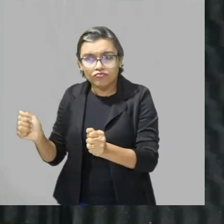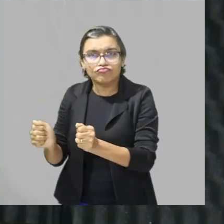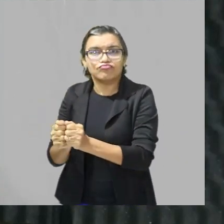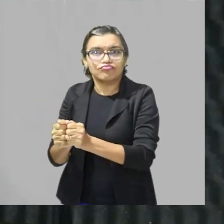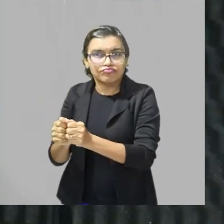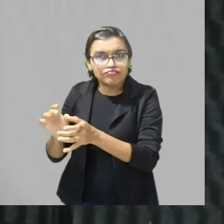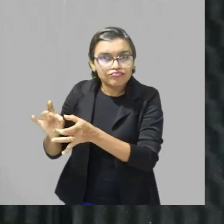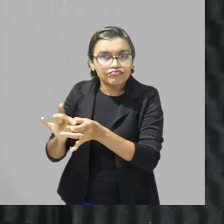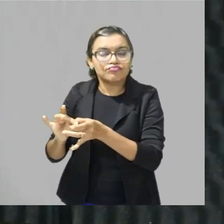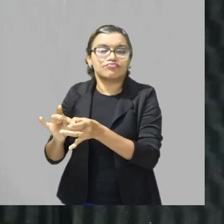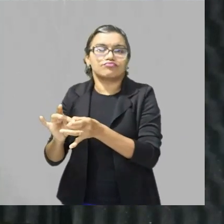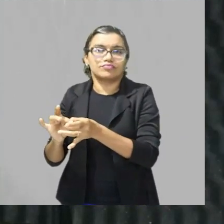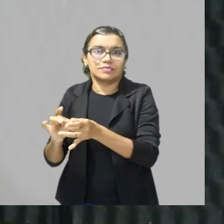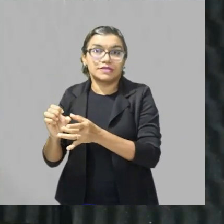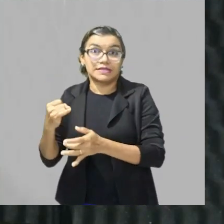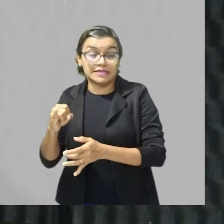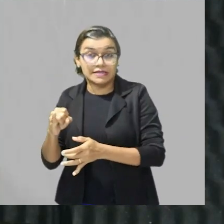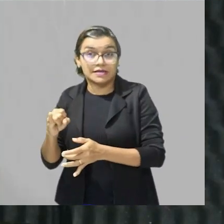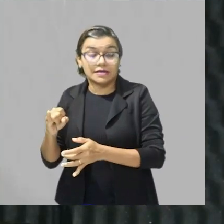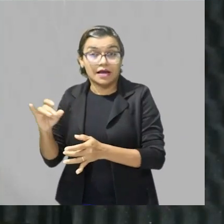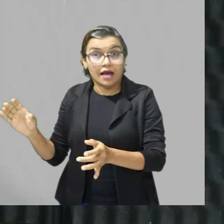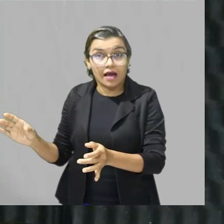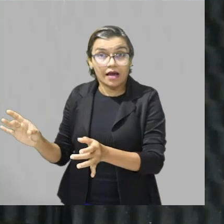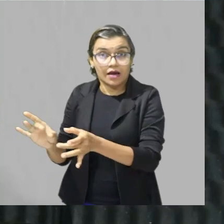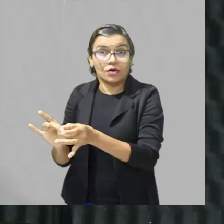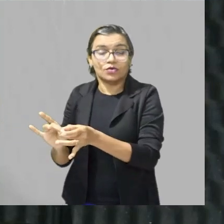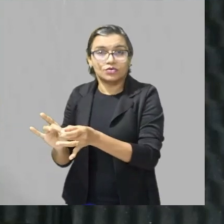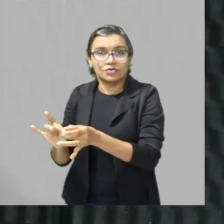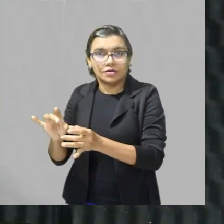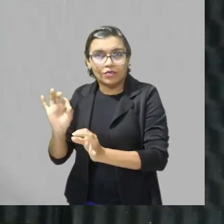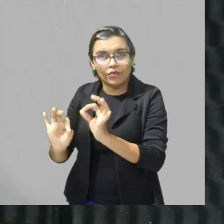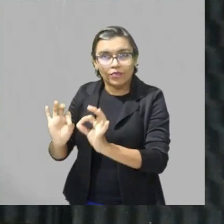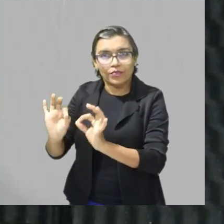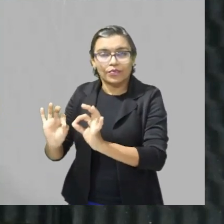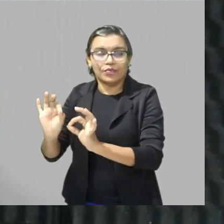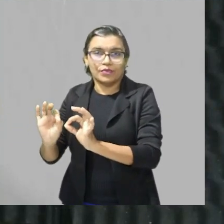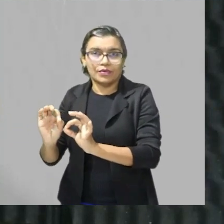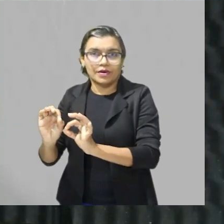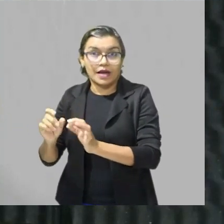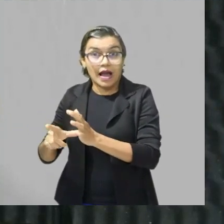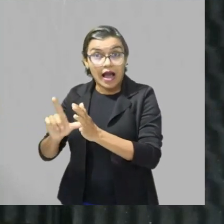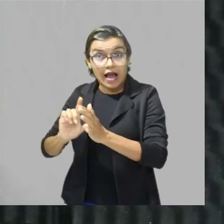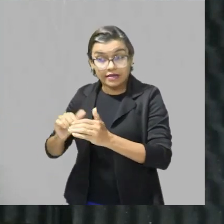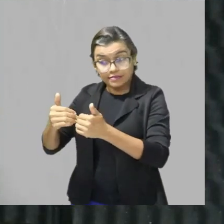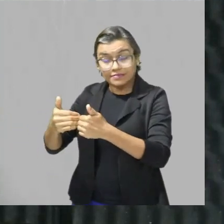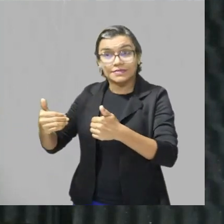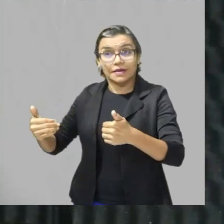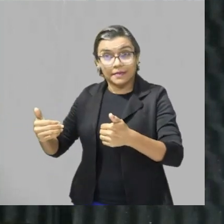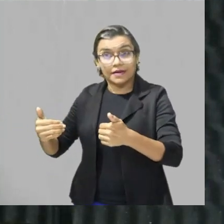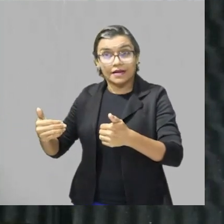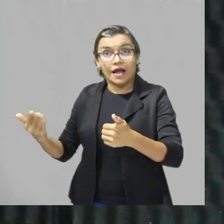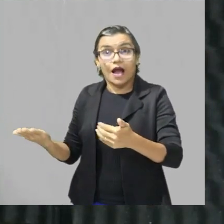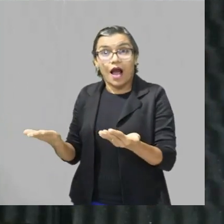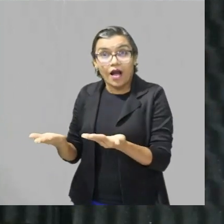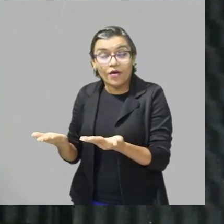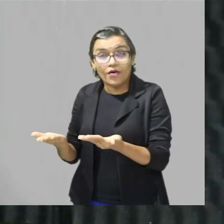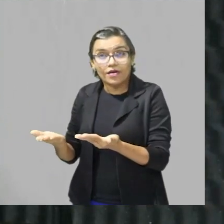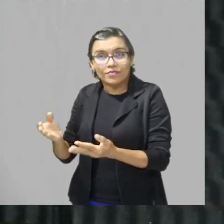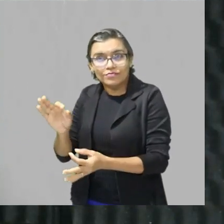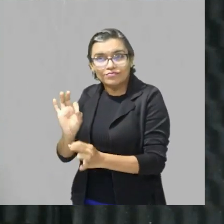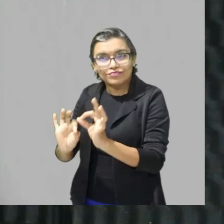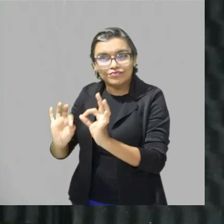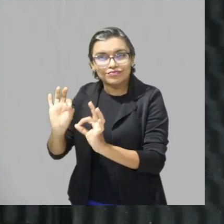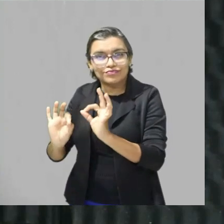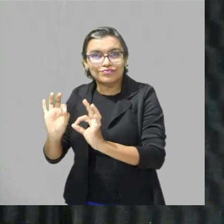se eu vou reunir eu vou reorganizar estava disperso separado eu vou reorganizar